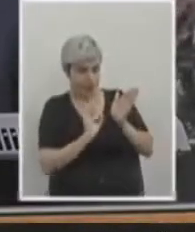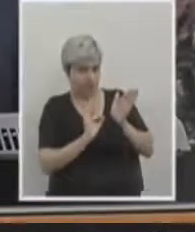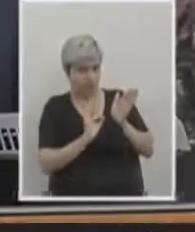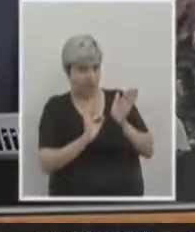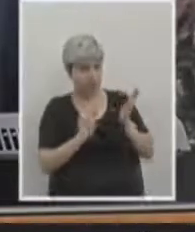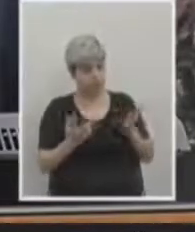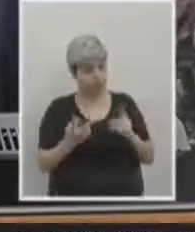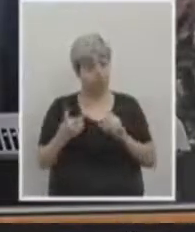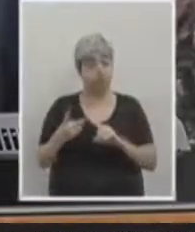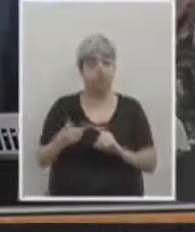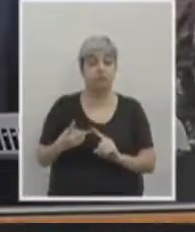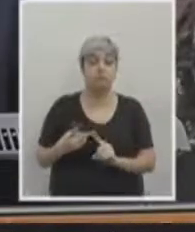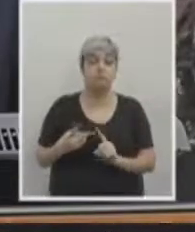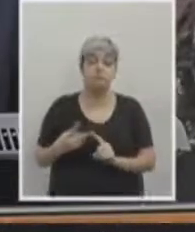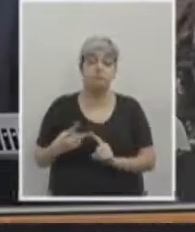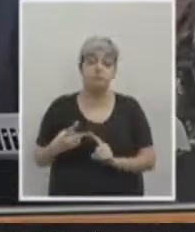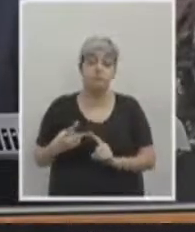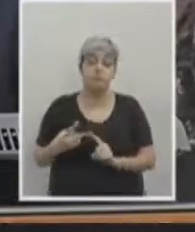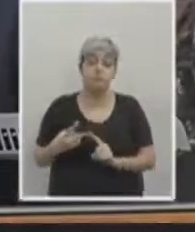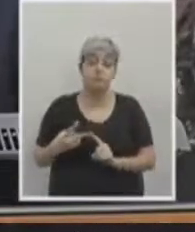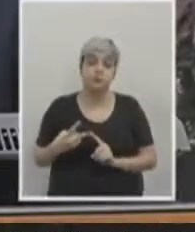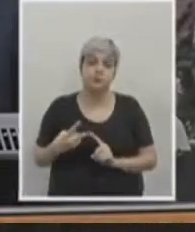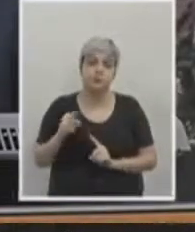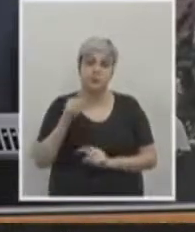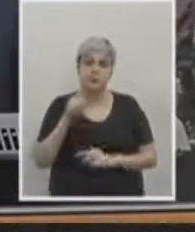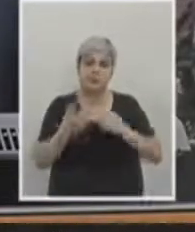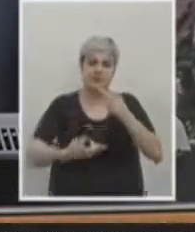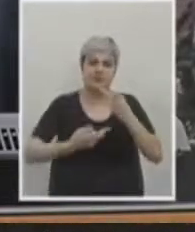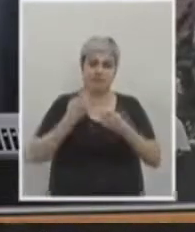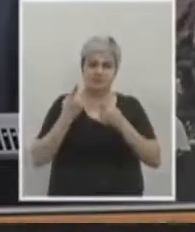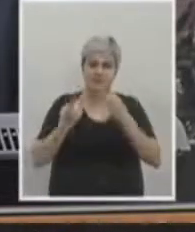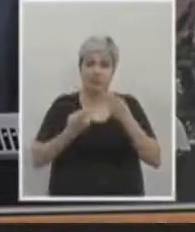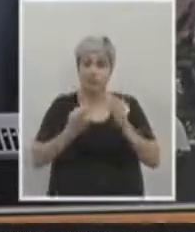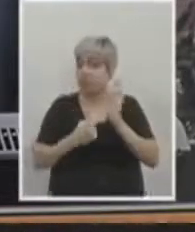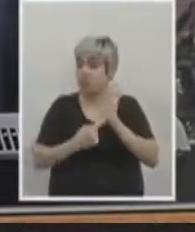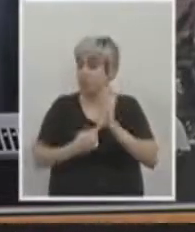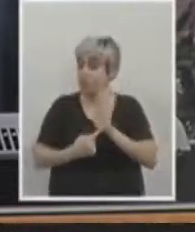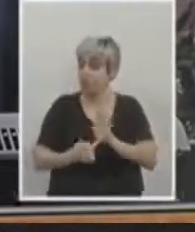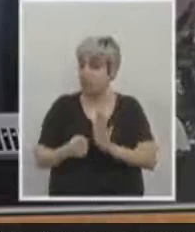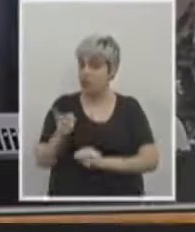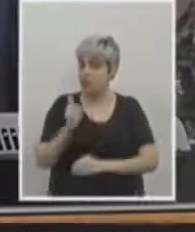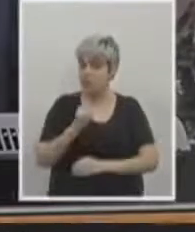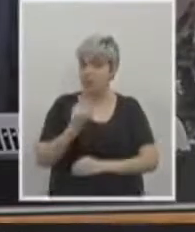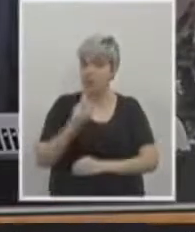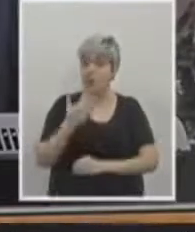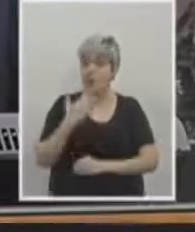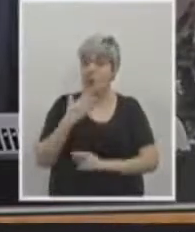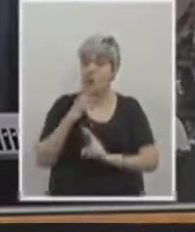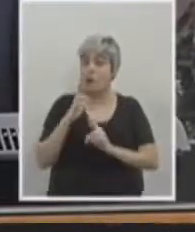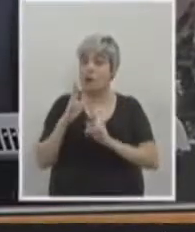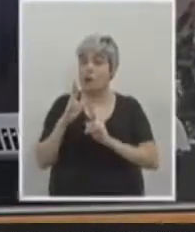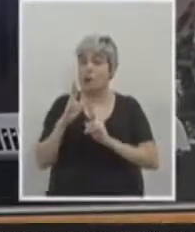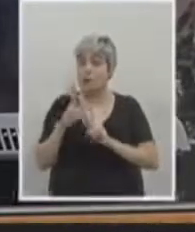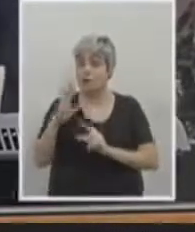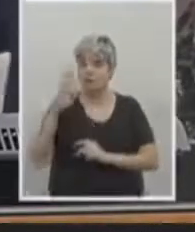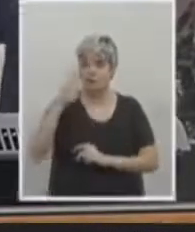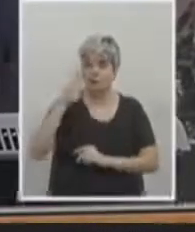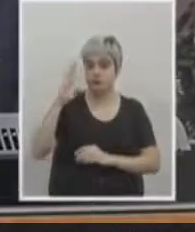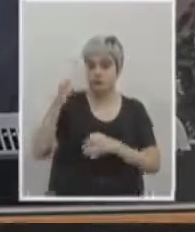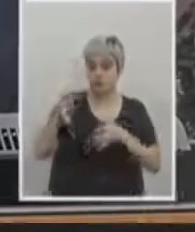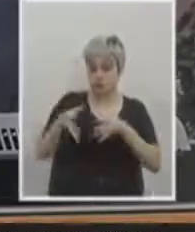Segundo, a sua fala não mostra aí para nós qual que é a diferença entre regente de turma e regente de